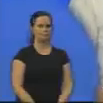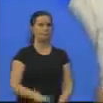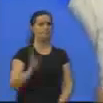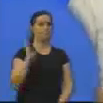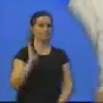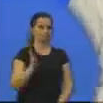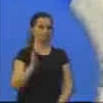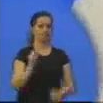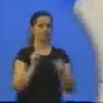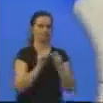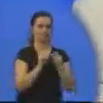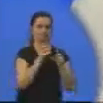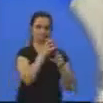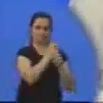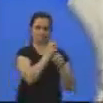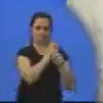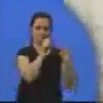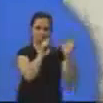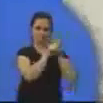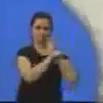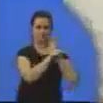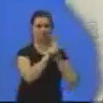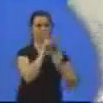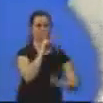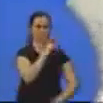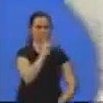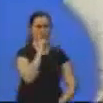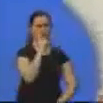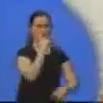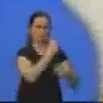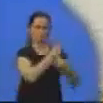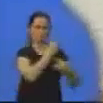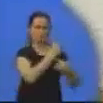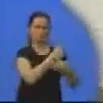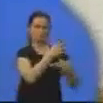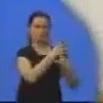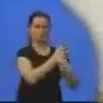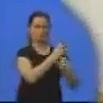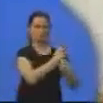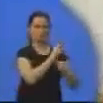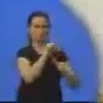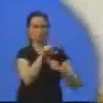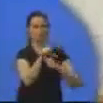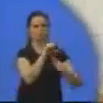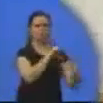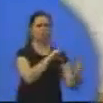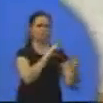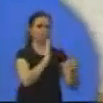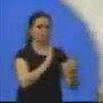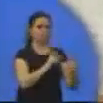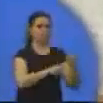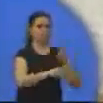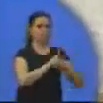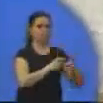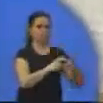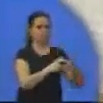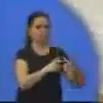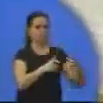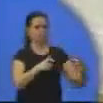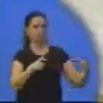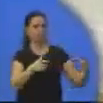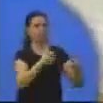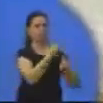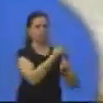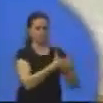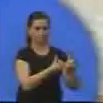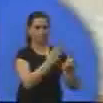E aí fez a nossa interatividade, determinou a taxa de variação dessa nossa população daqui a 6